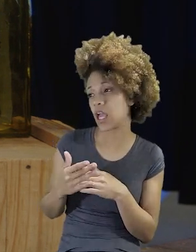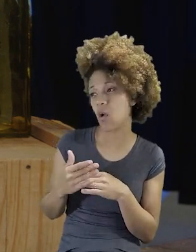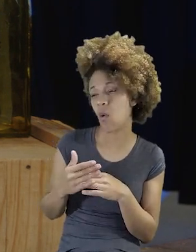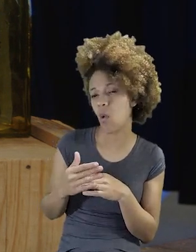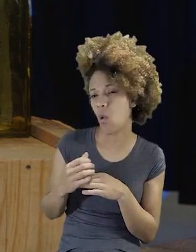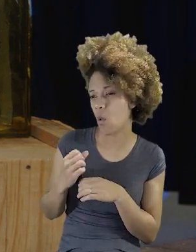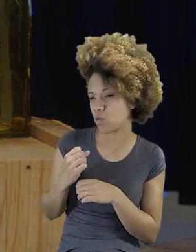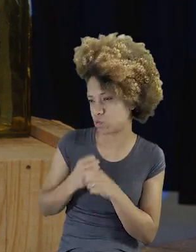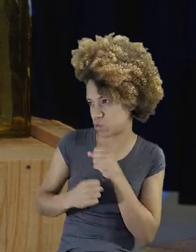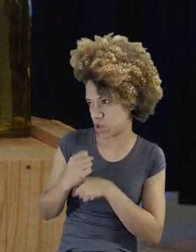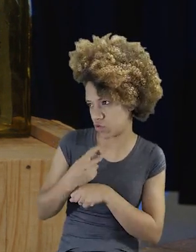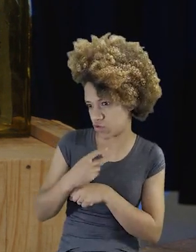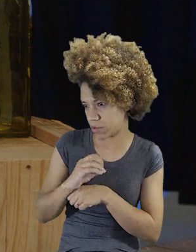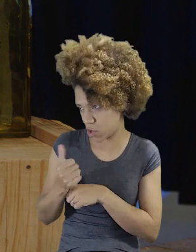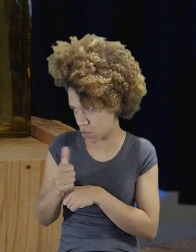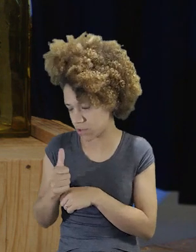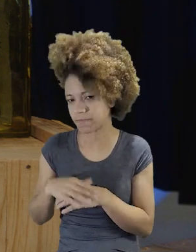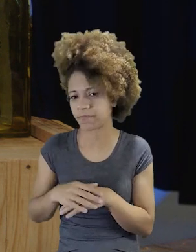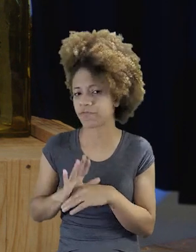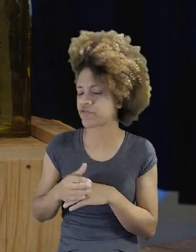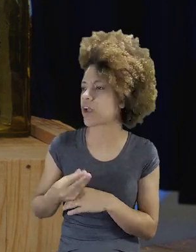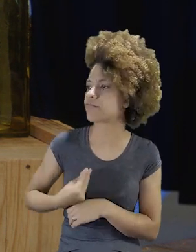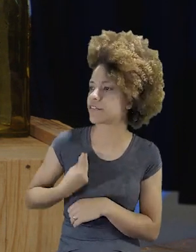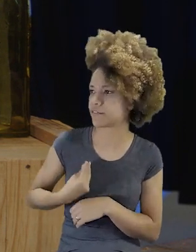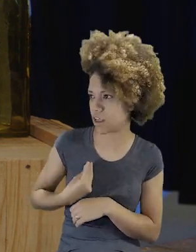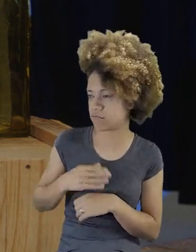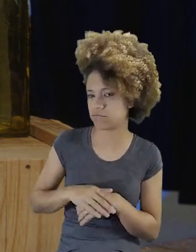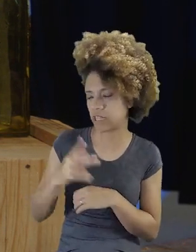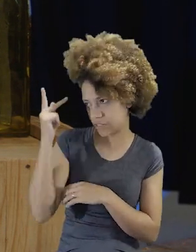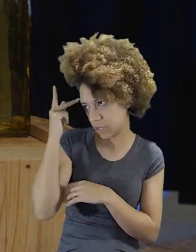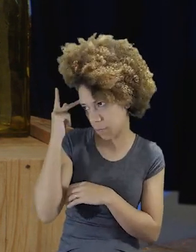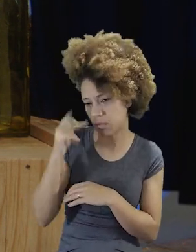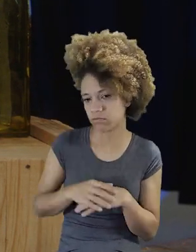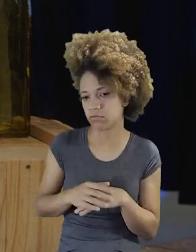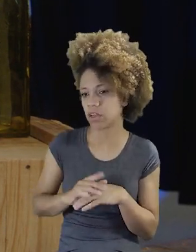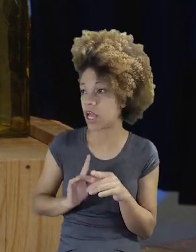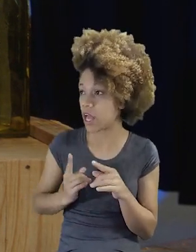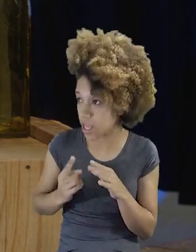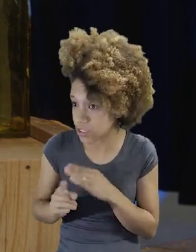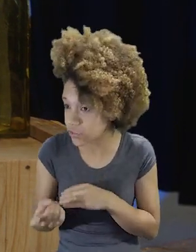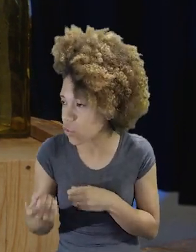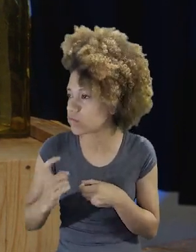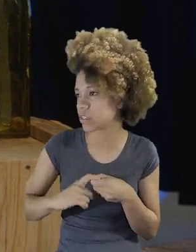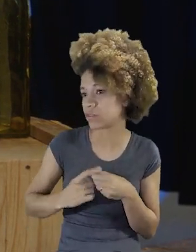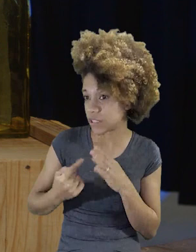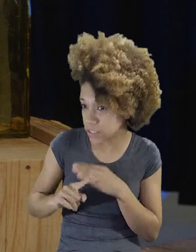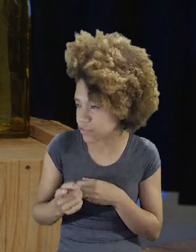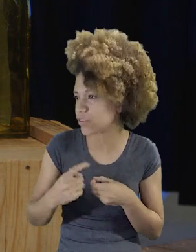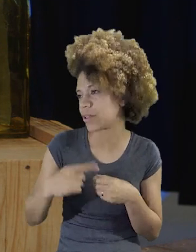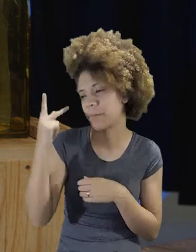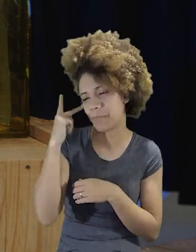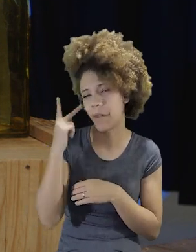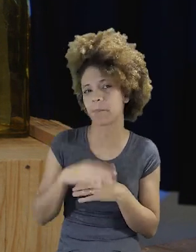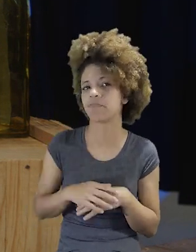eu comecei a escrever menos de 2011 esses dias que eu já tava morando em São Paulo eu já tava indo e voltando São